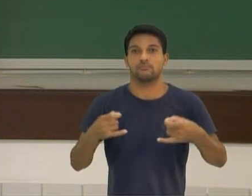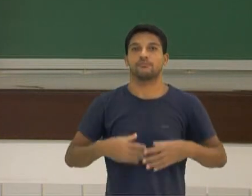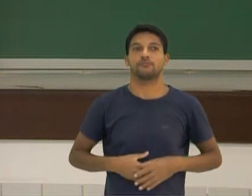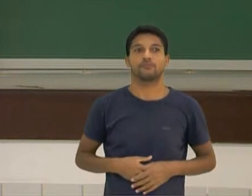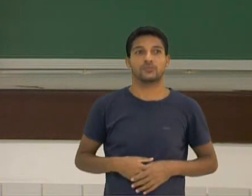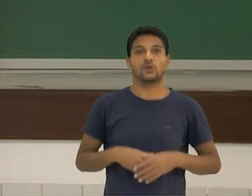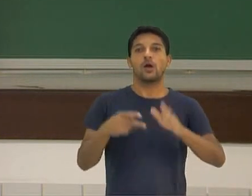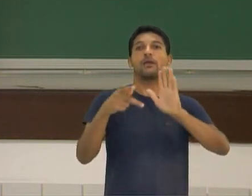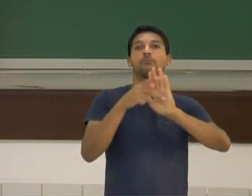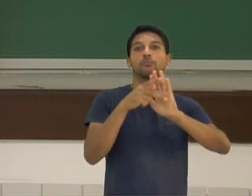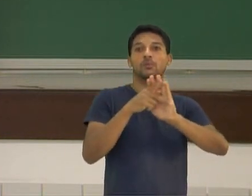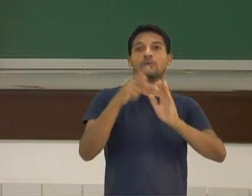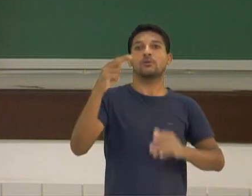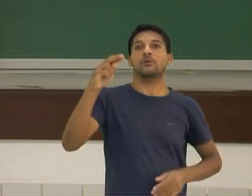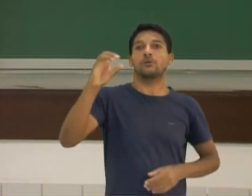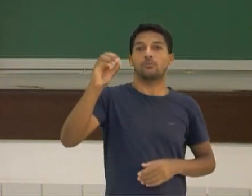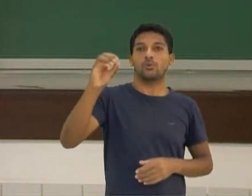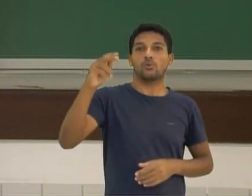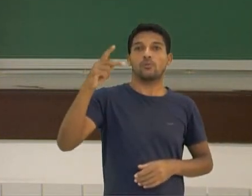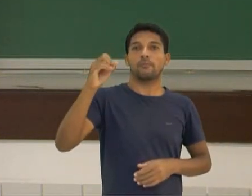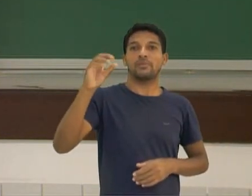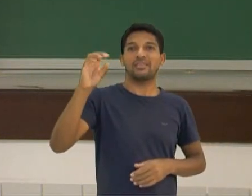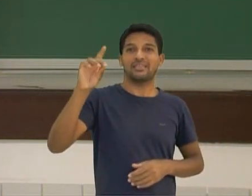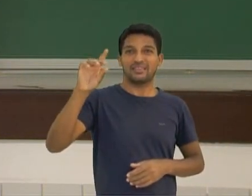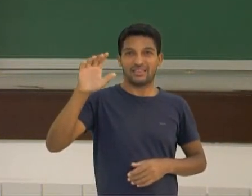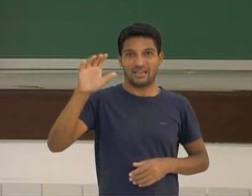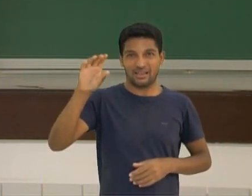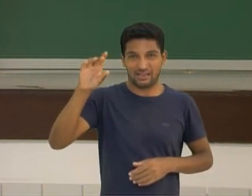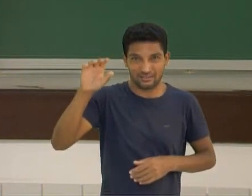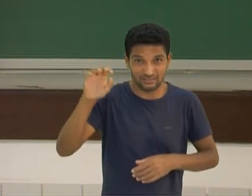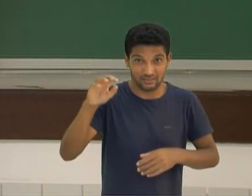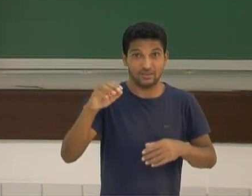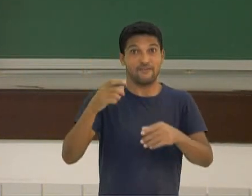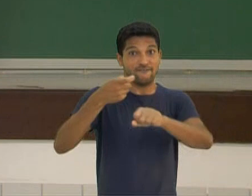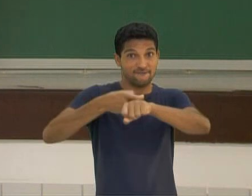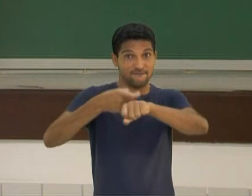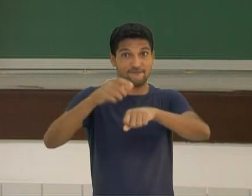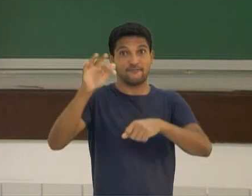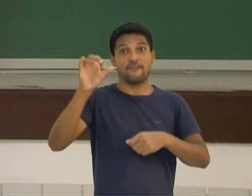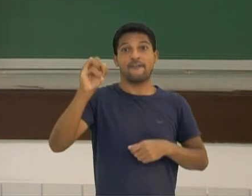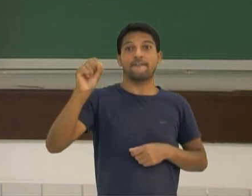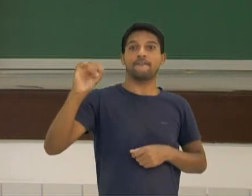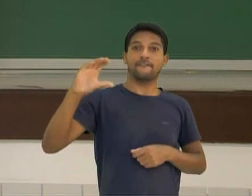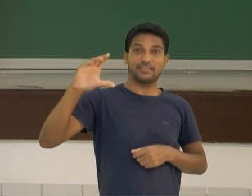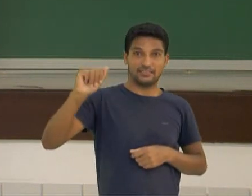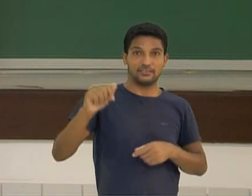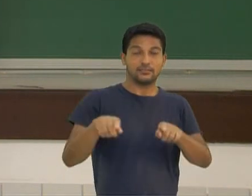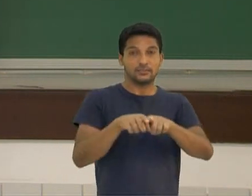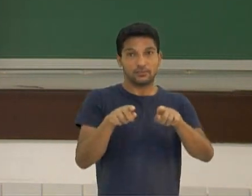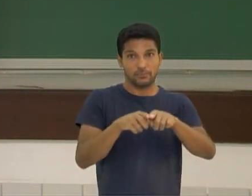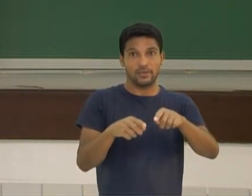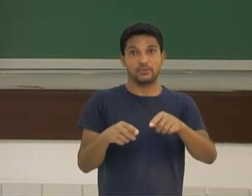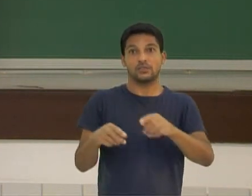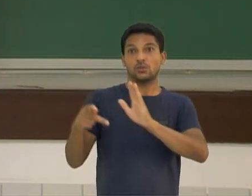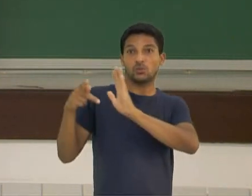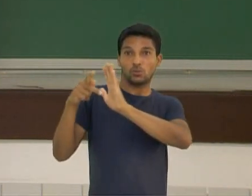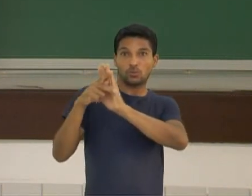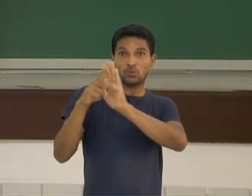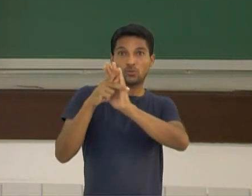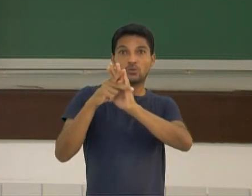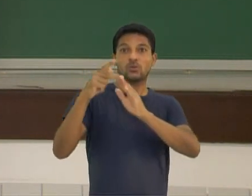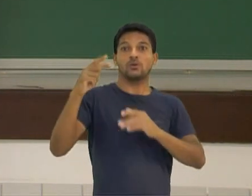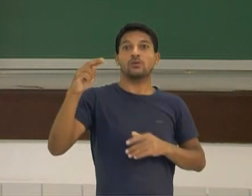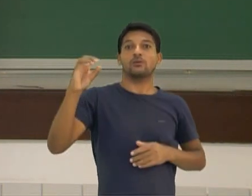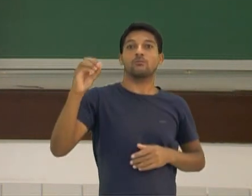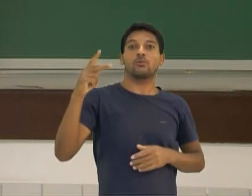das propriedades, tanto físicas quanto químicas, dos compostos em geral, né? Dos compostos